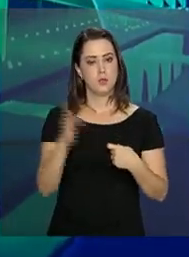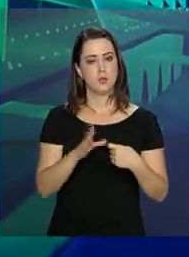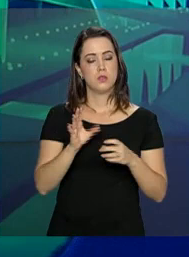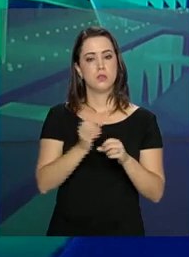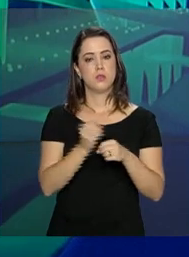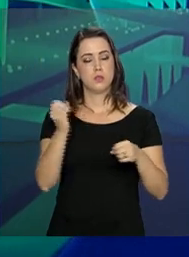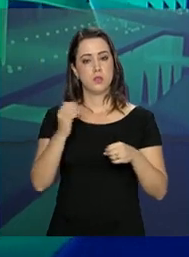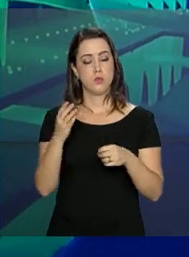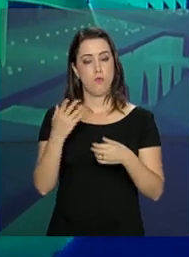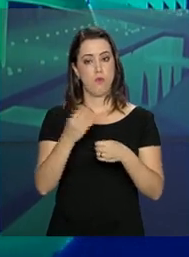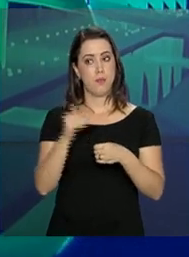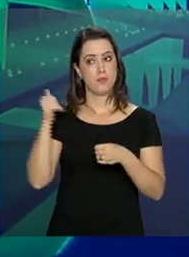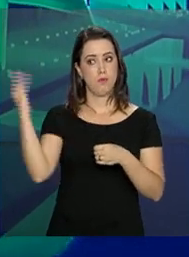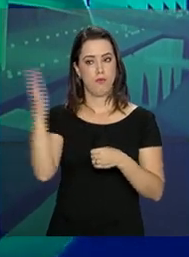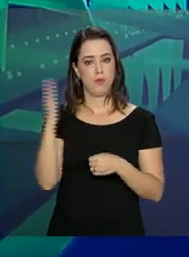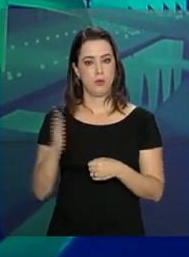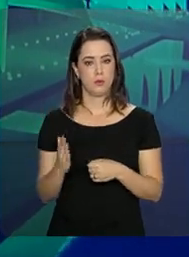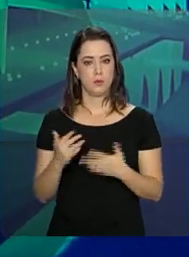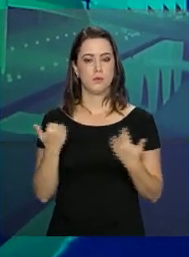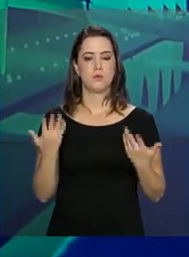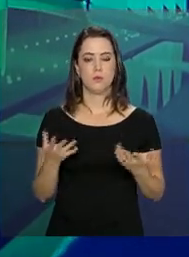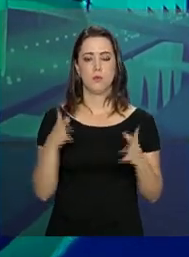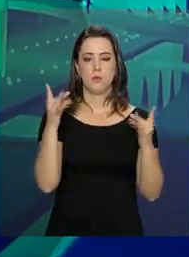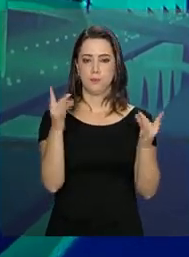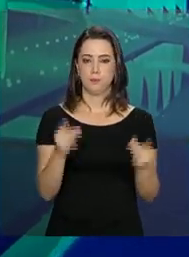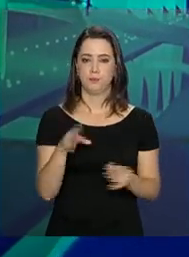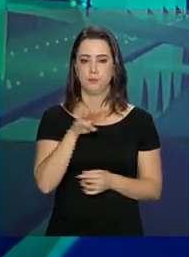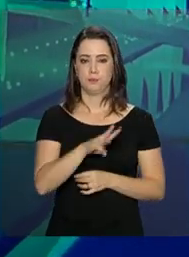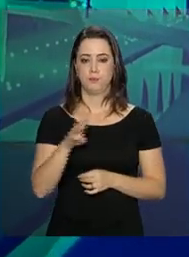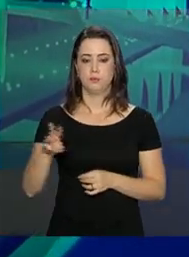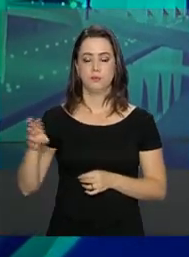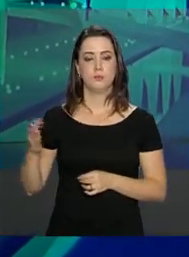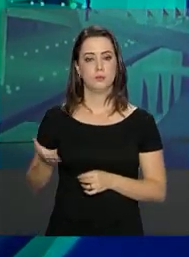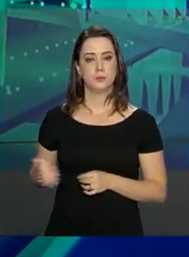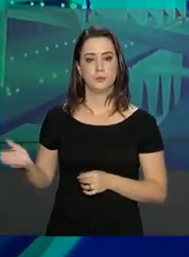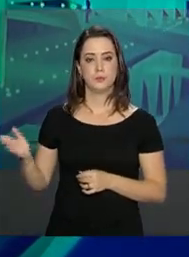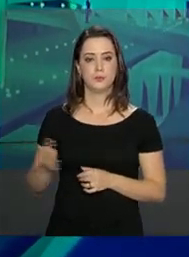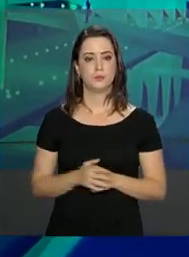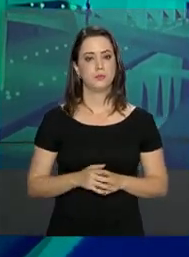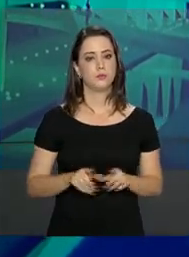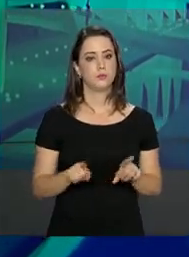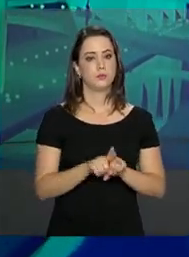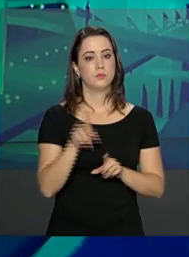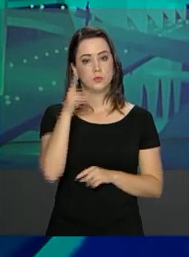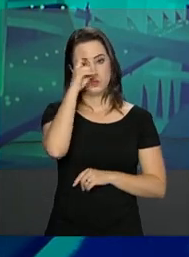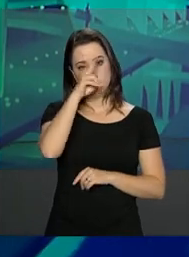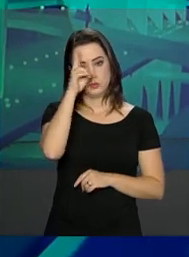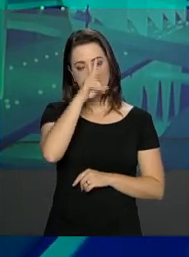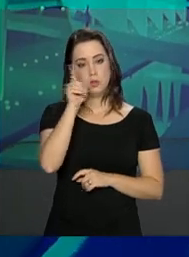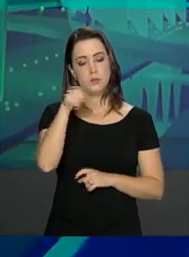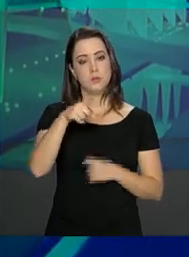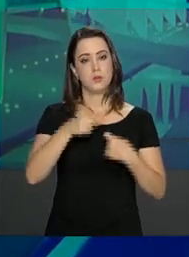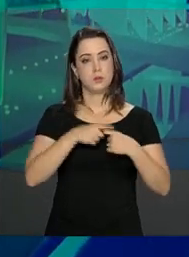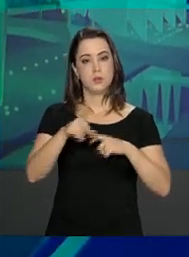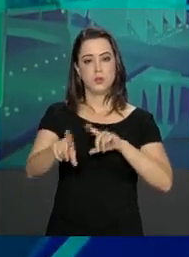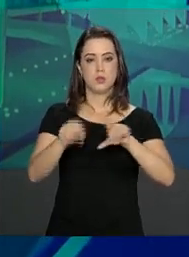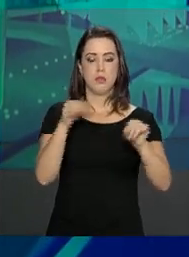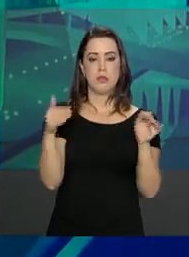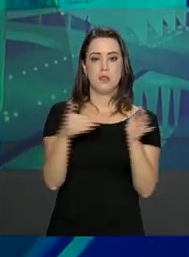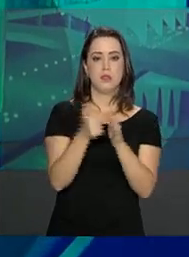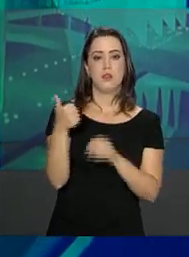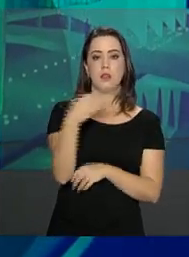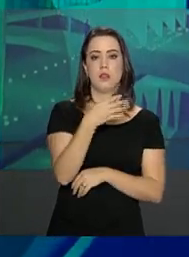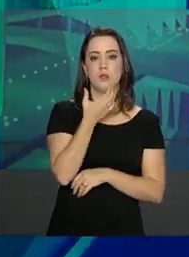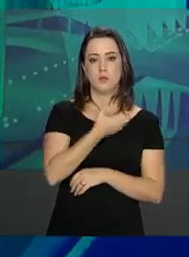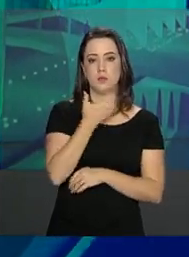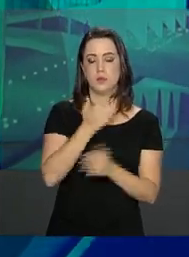no exterior todos os detalhes estão no site que aparece aí na sua tela e lembrando que os médicos selecionados têm até o dia 14